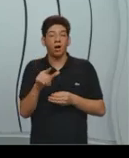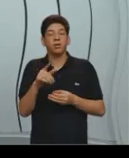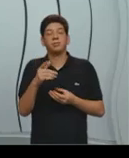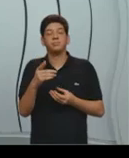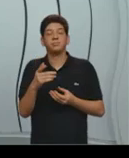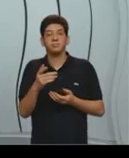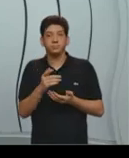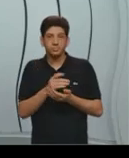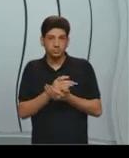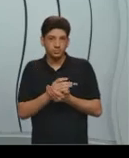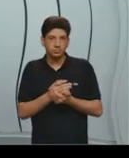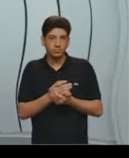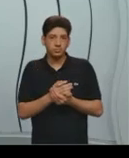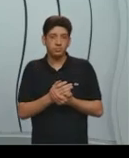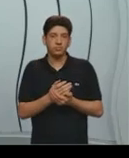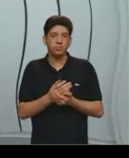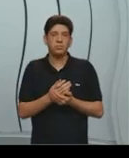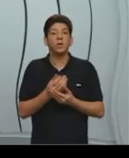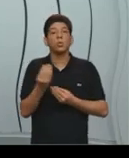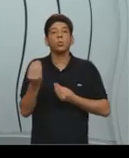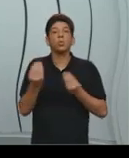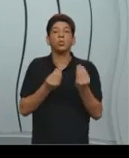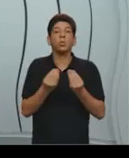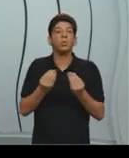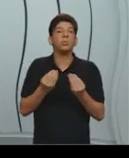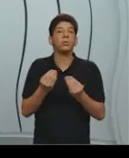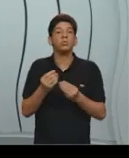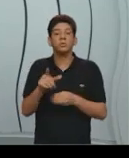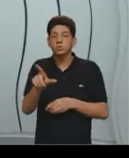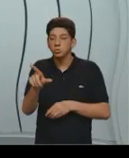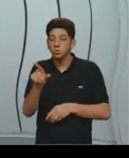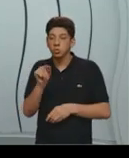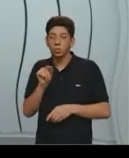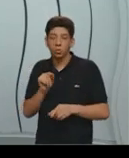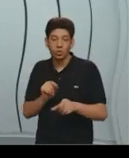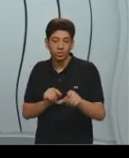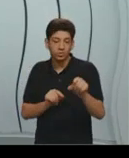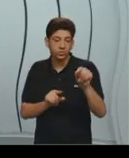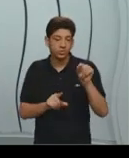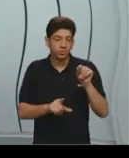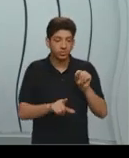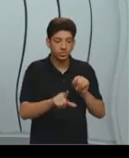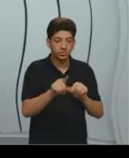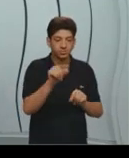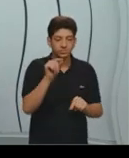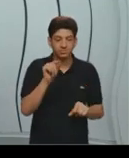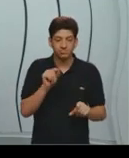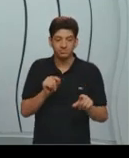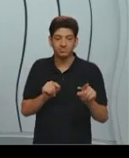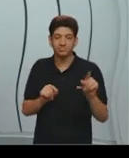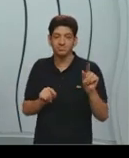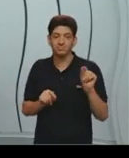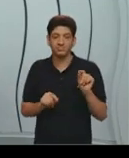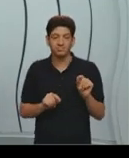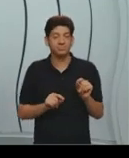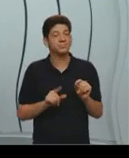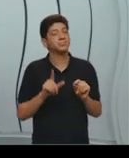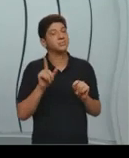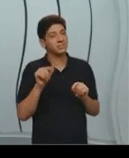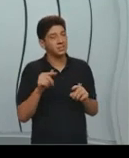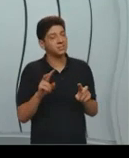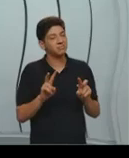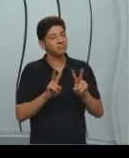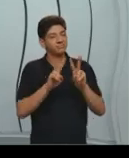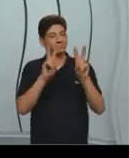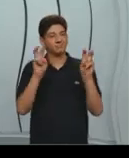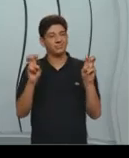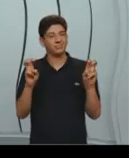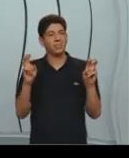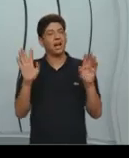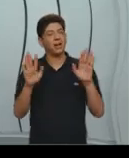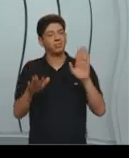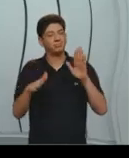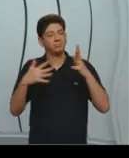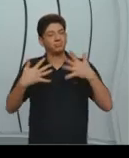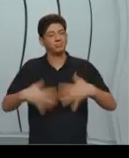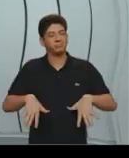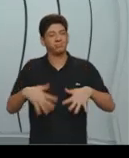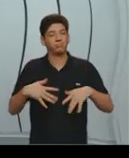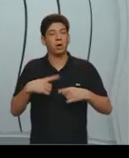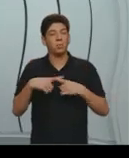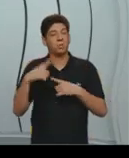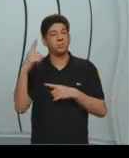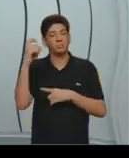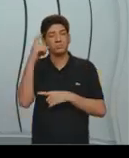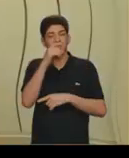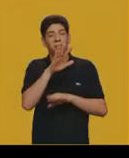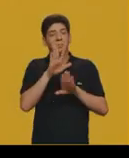gente seleciona os ocupantes do cargo, né? Que é um tema assim, que às vezes costuma pegar mais, porque ele é um pouco complexo, mas a